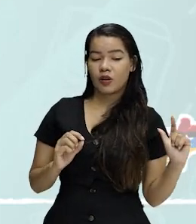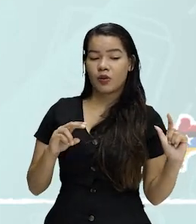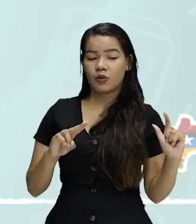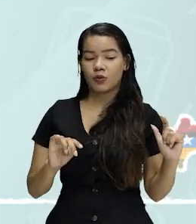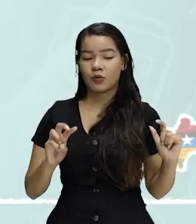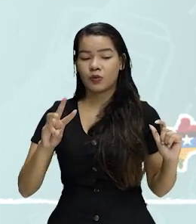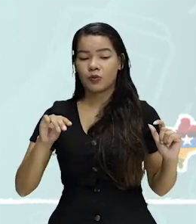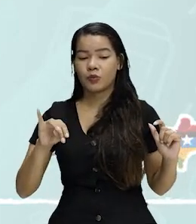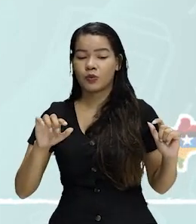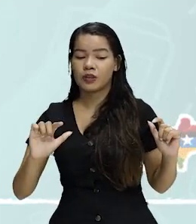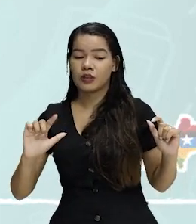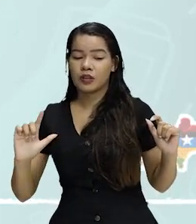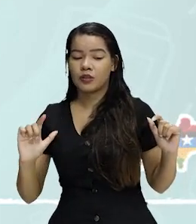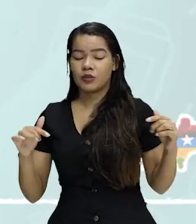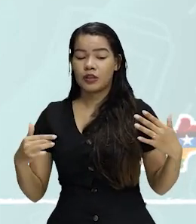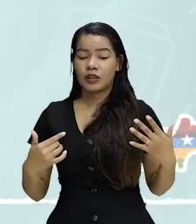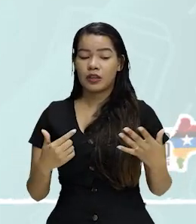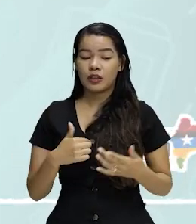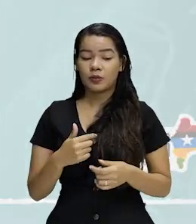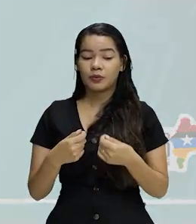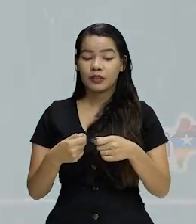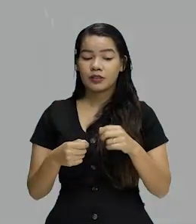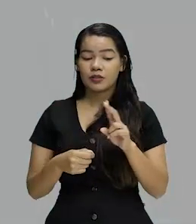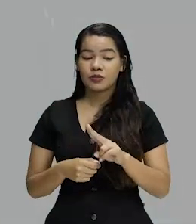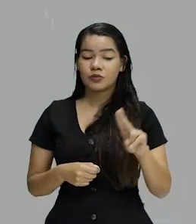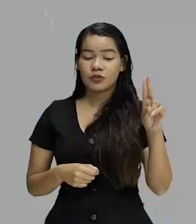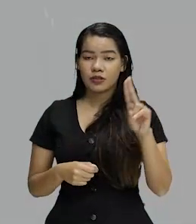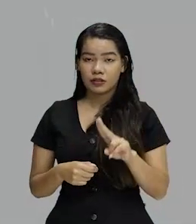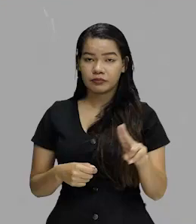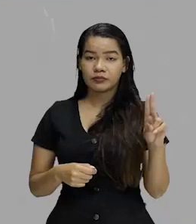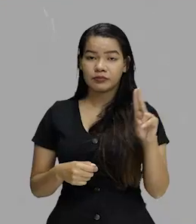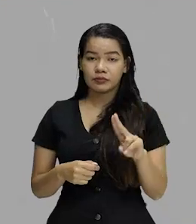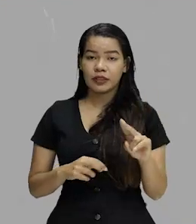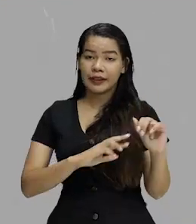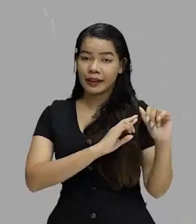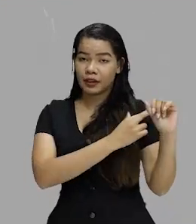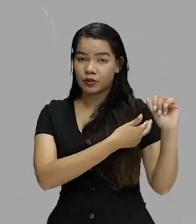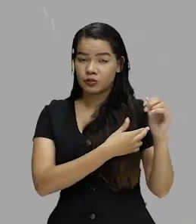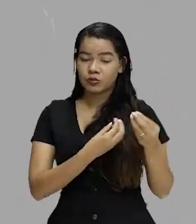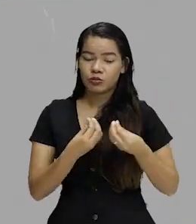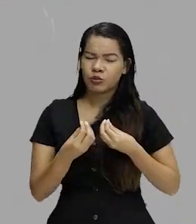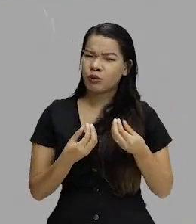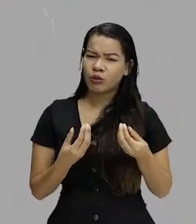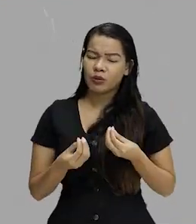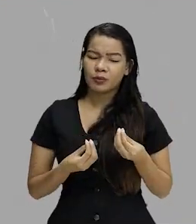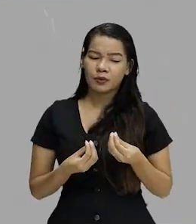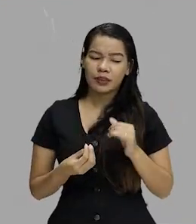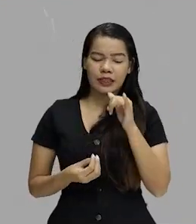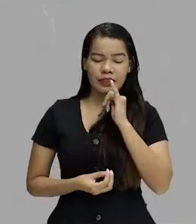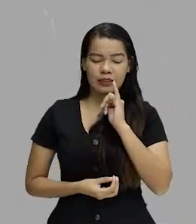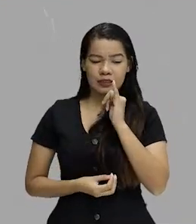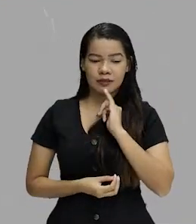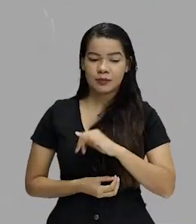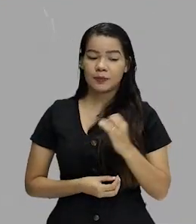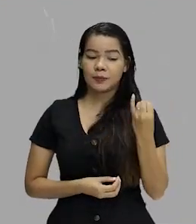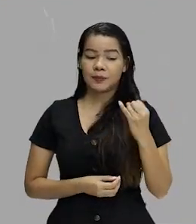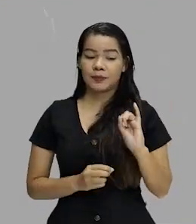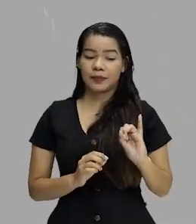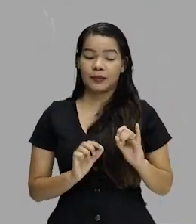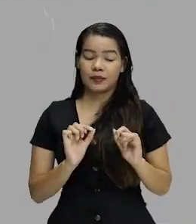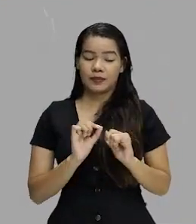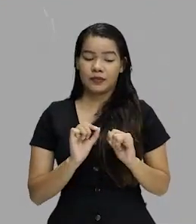o verbo ir, eu vou usar certas circunstâncias, eu vou usar ele em certas situações. Então, por exemplo, para fazer